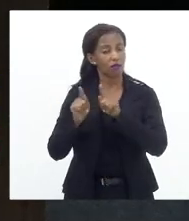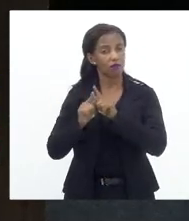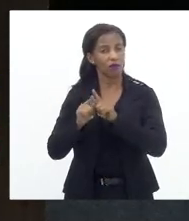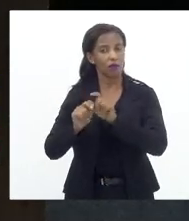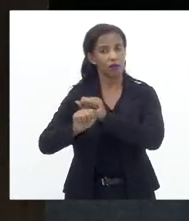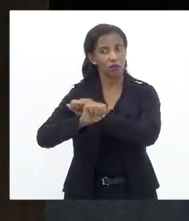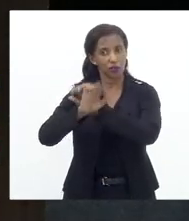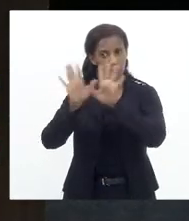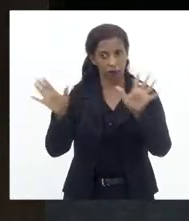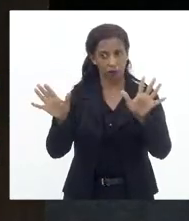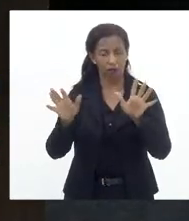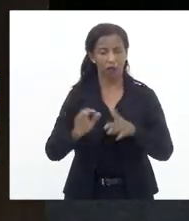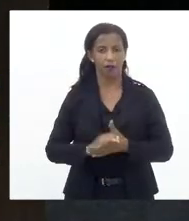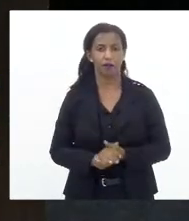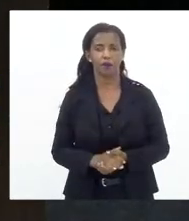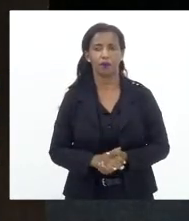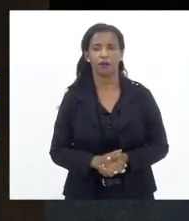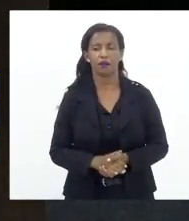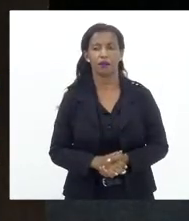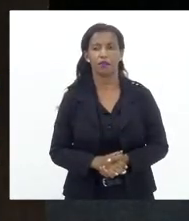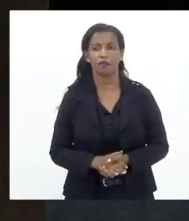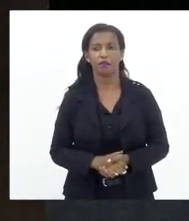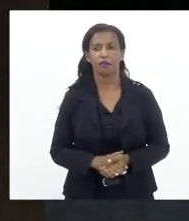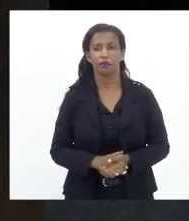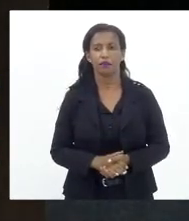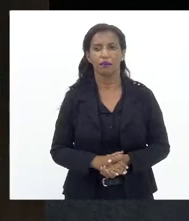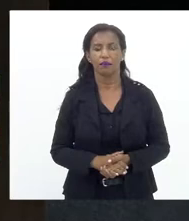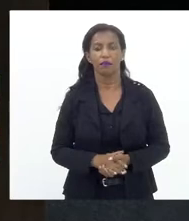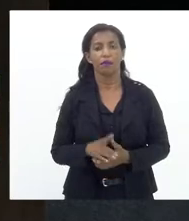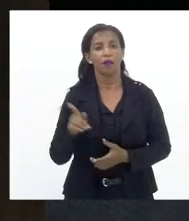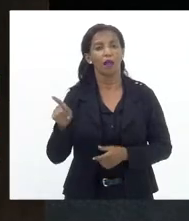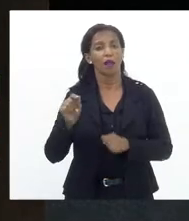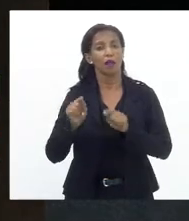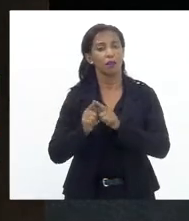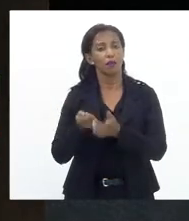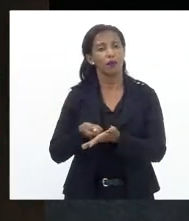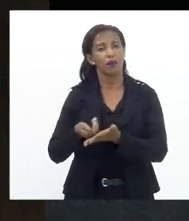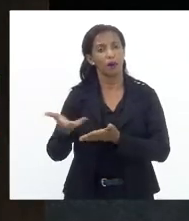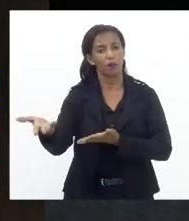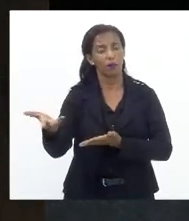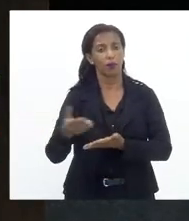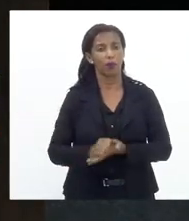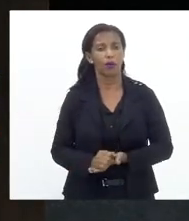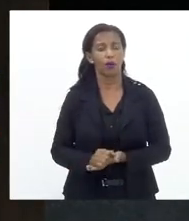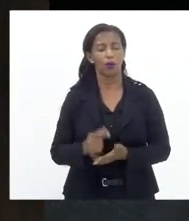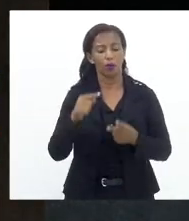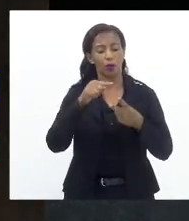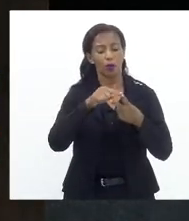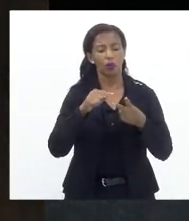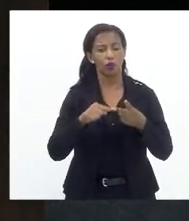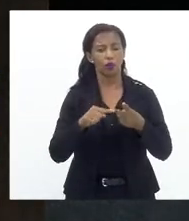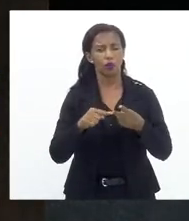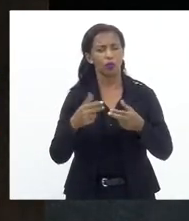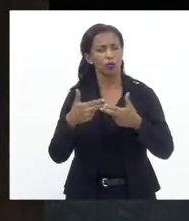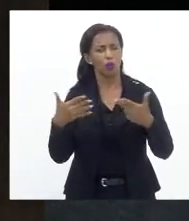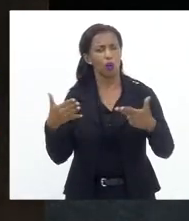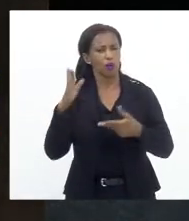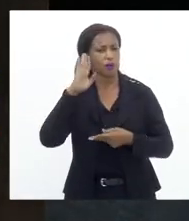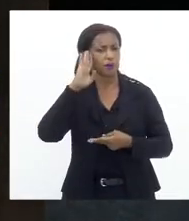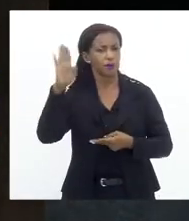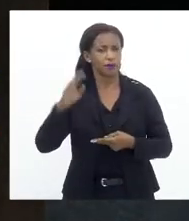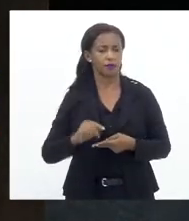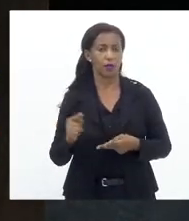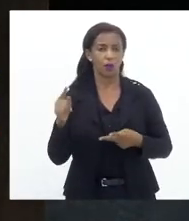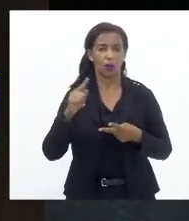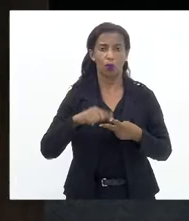eu tô pensando para dar satisfação já deixando claro que lá a gente encaminhou duas questões que achamos Santo traz